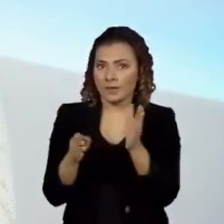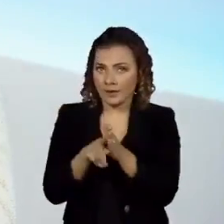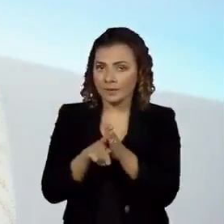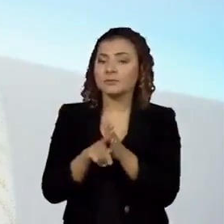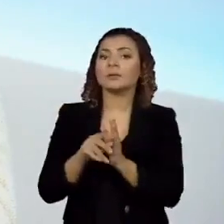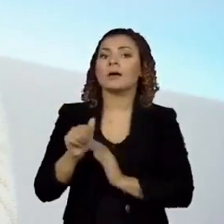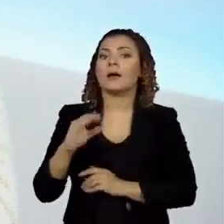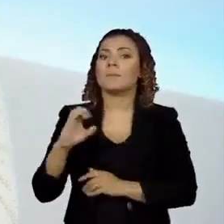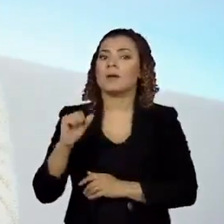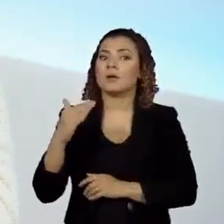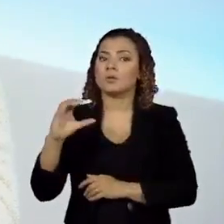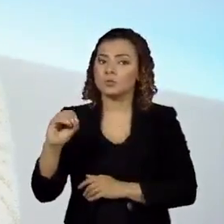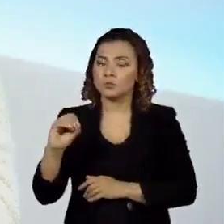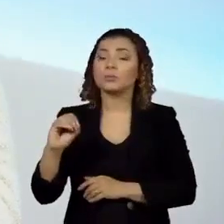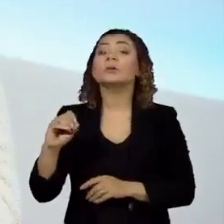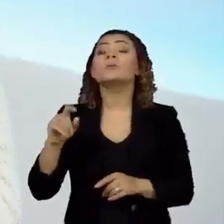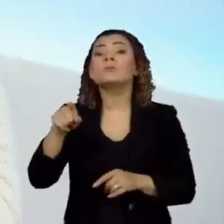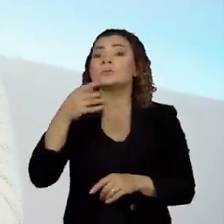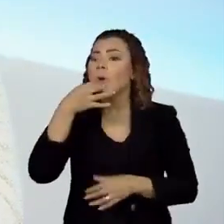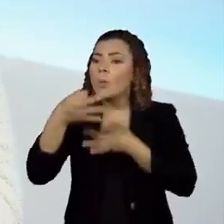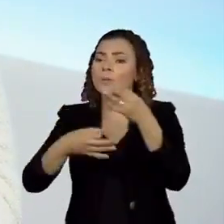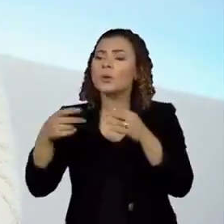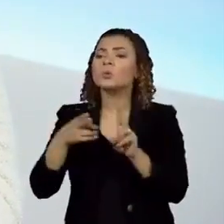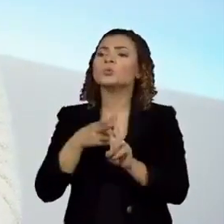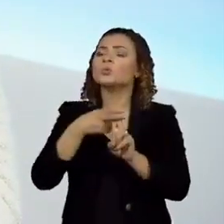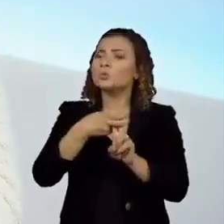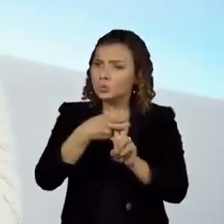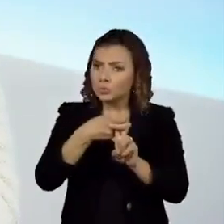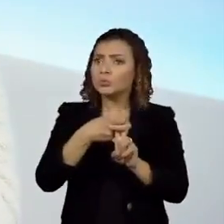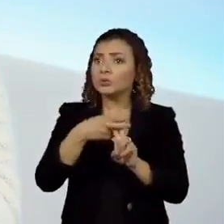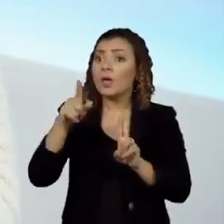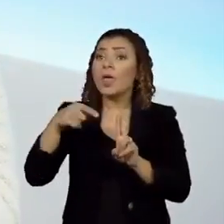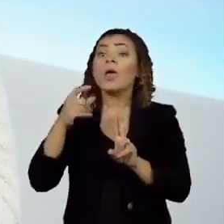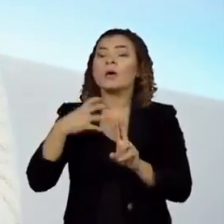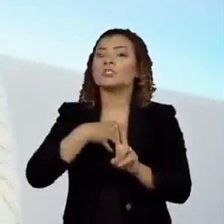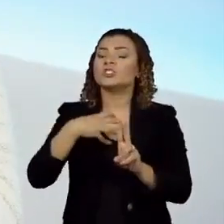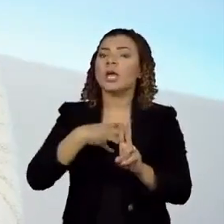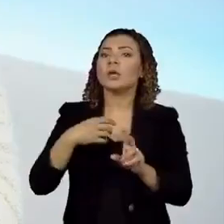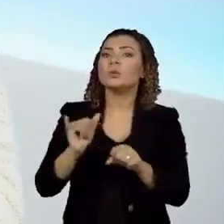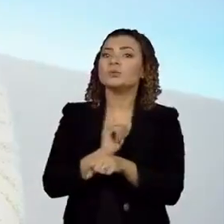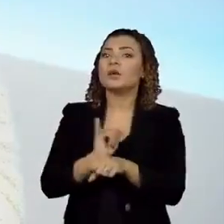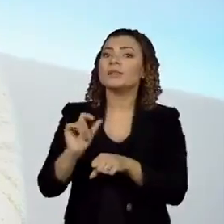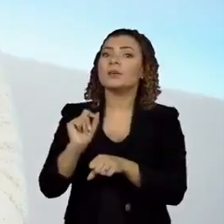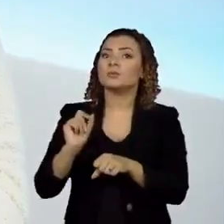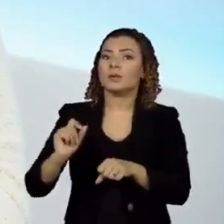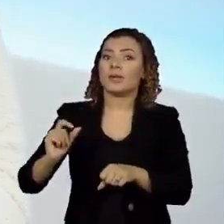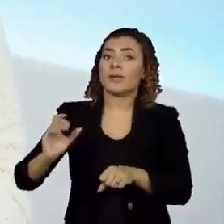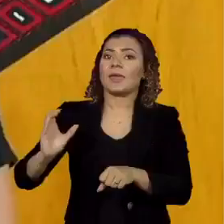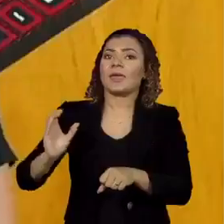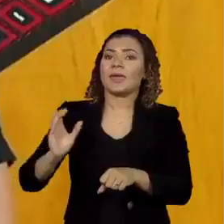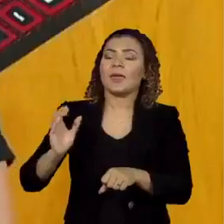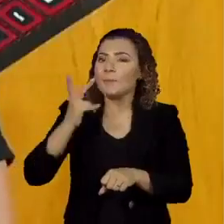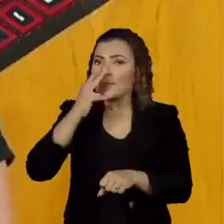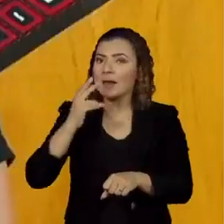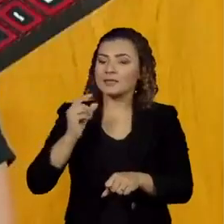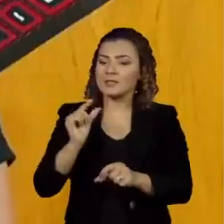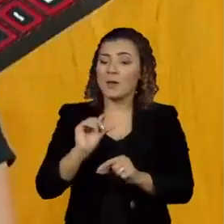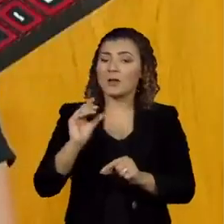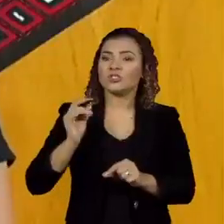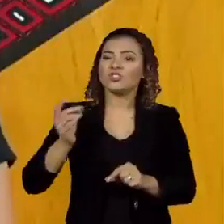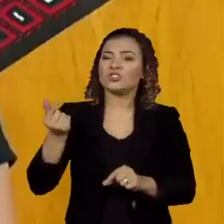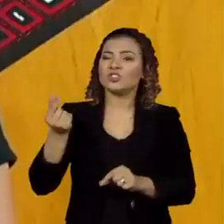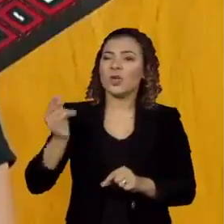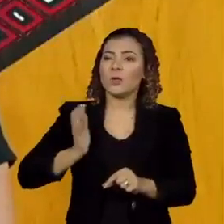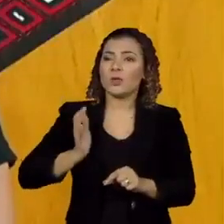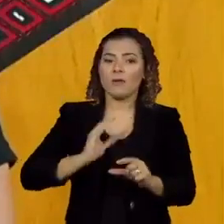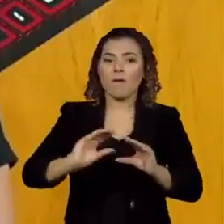você comentou que o SUS é uma forma de distribuição de riqueza, né? E o relatório da Anistia, o